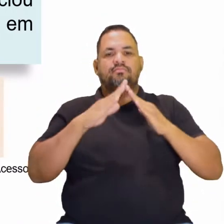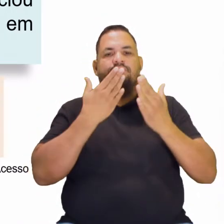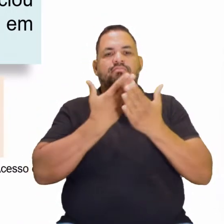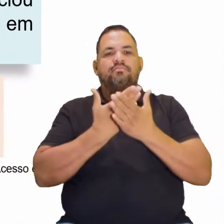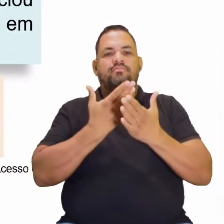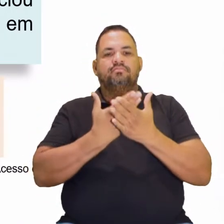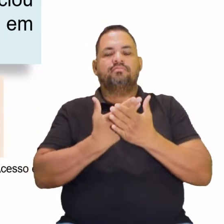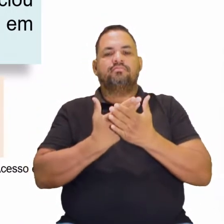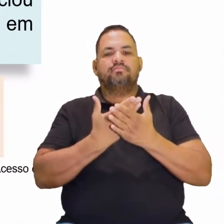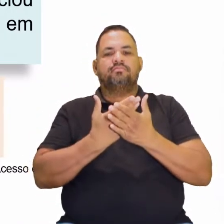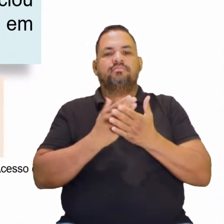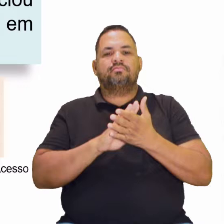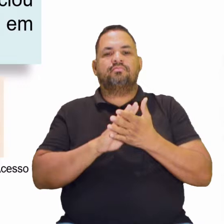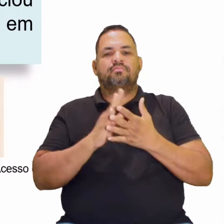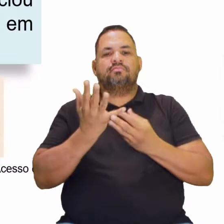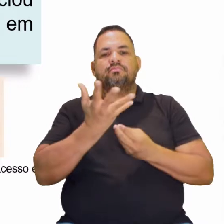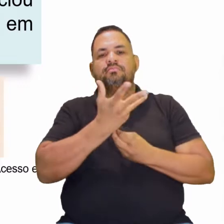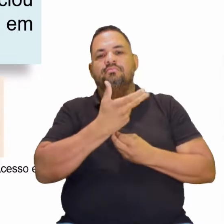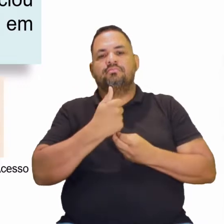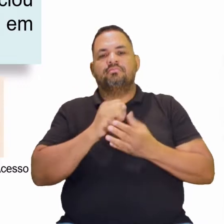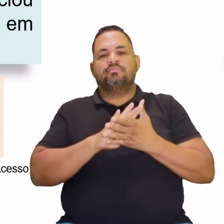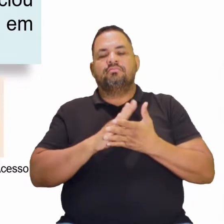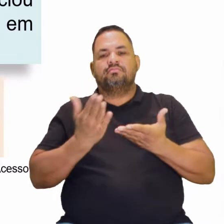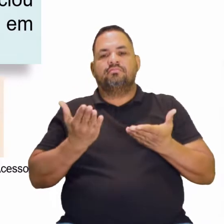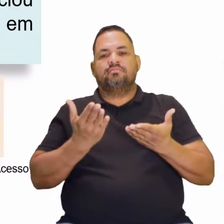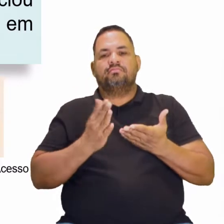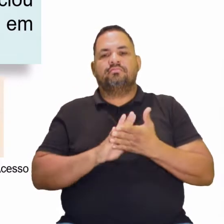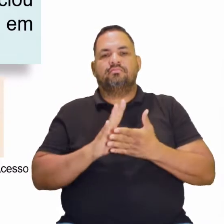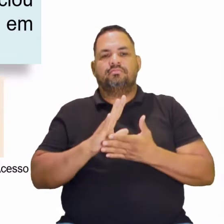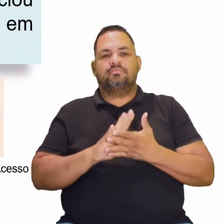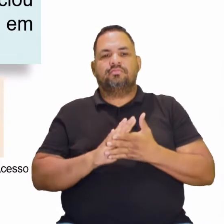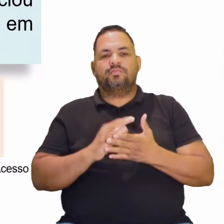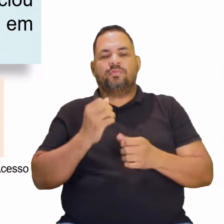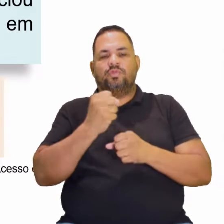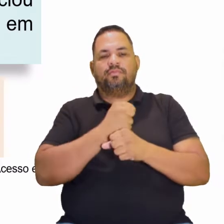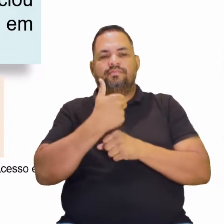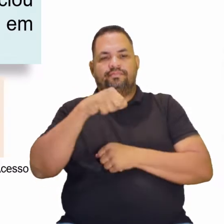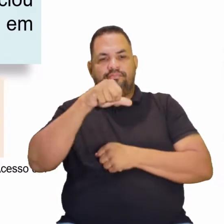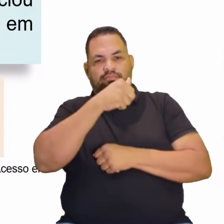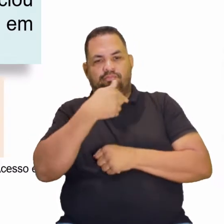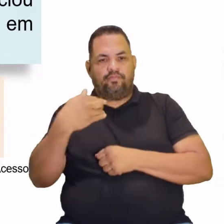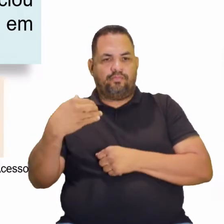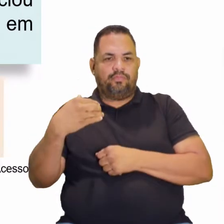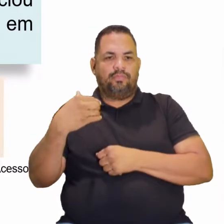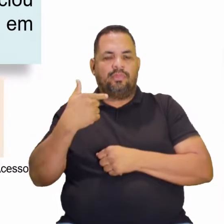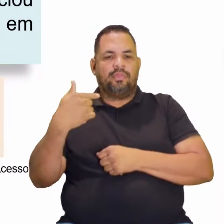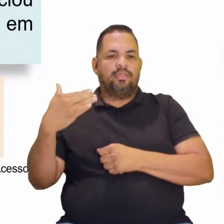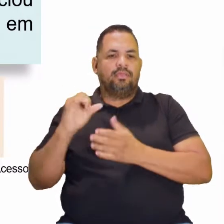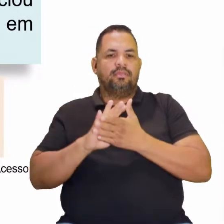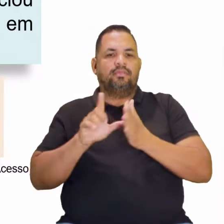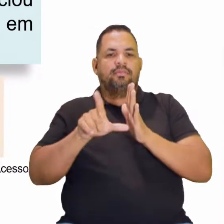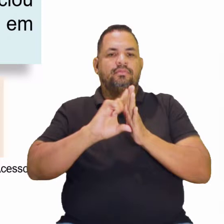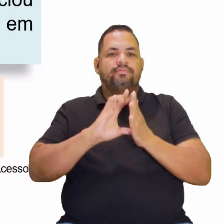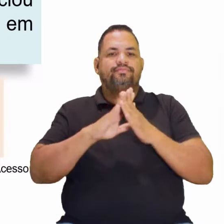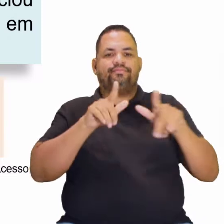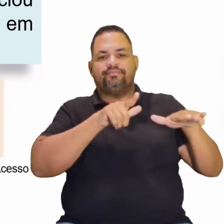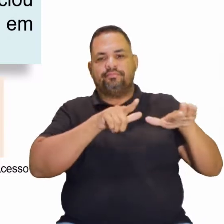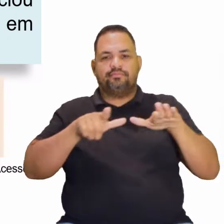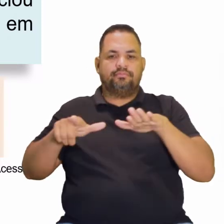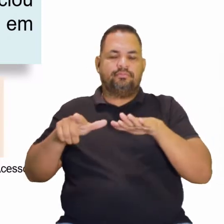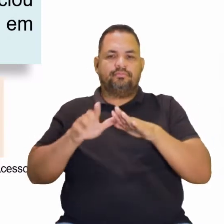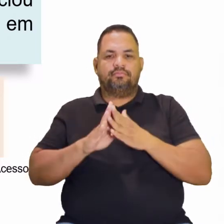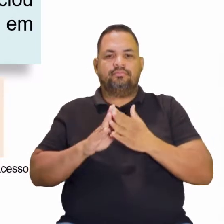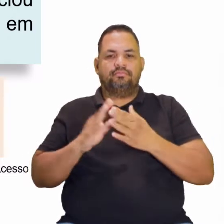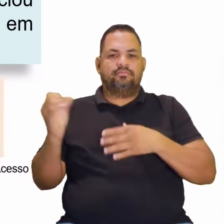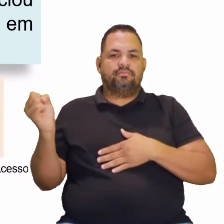Belas Artes, né, na Academia de Belas Artes. Em 1910, bem antes aí da Semana da Arte Moderna,